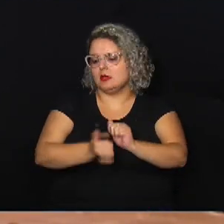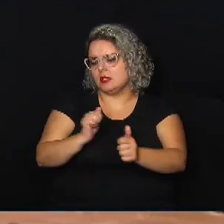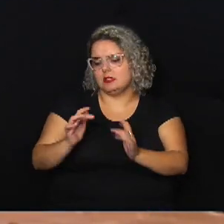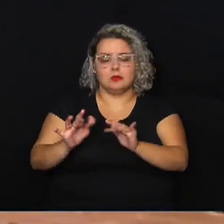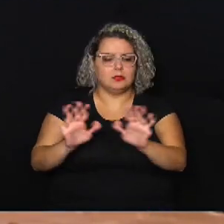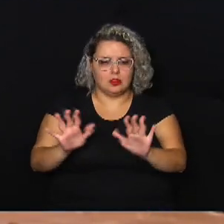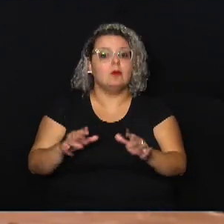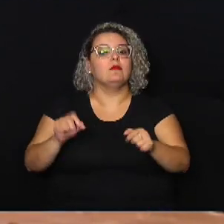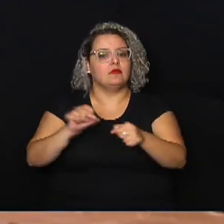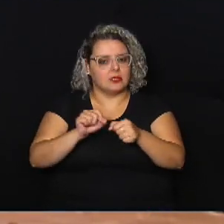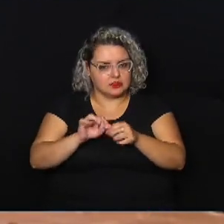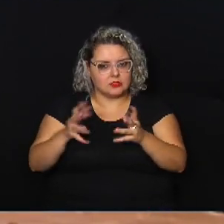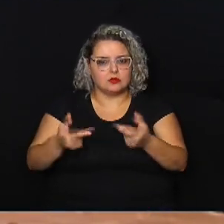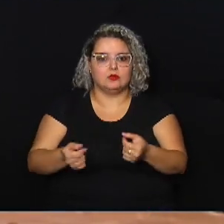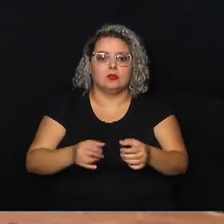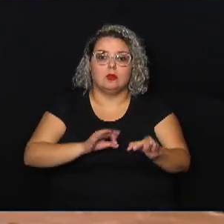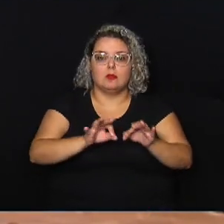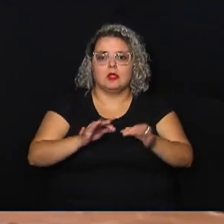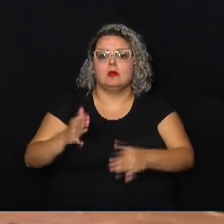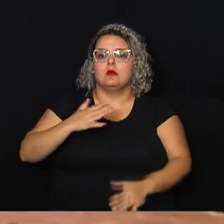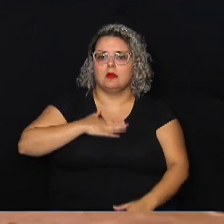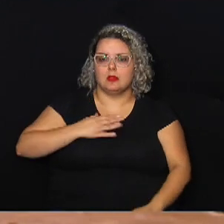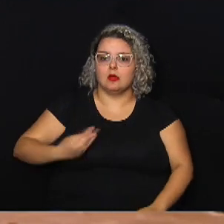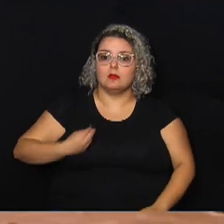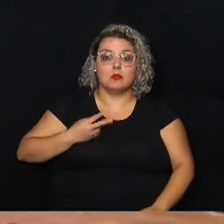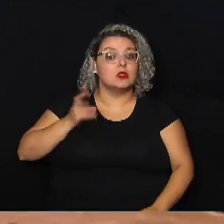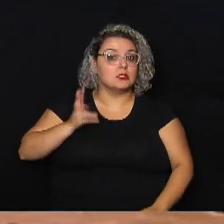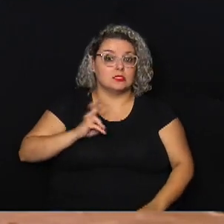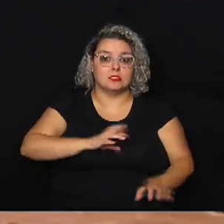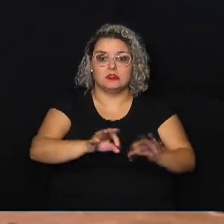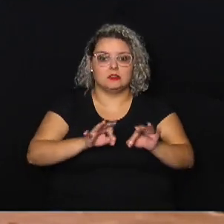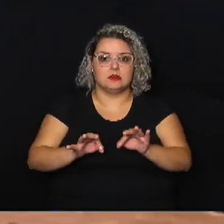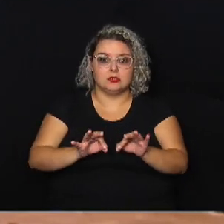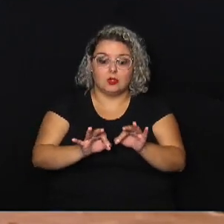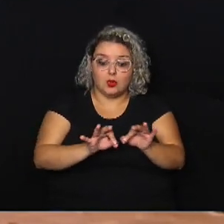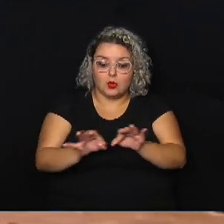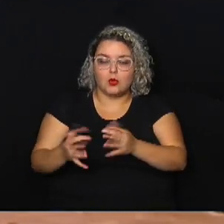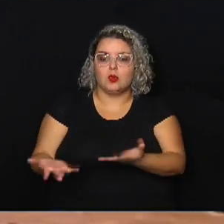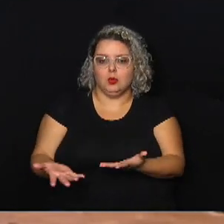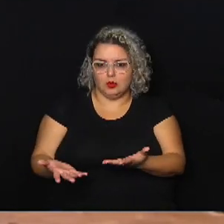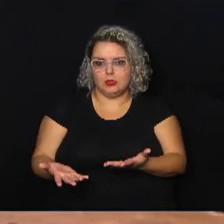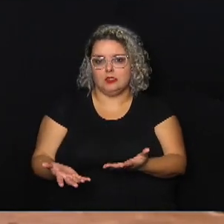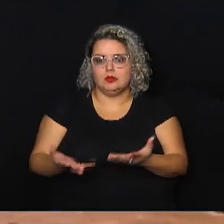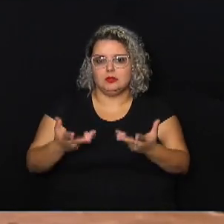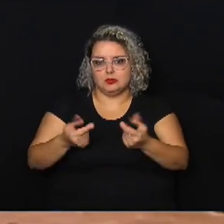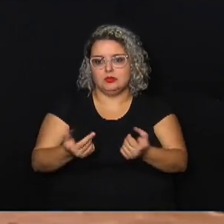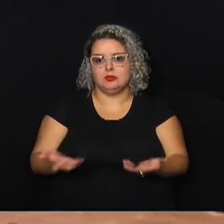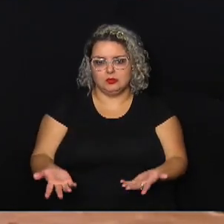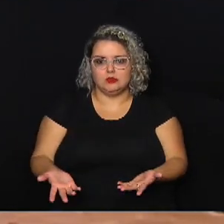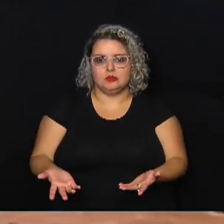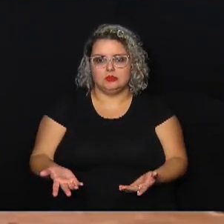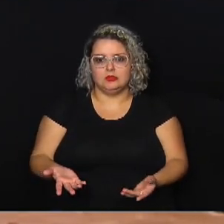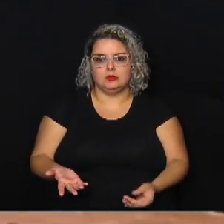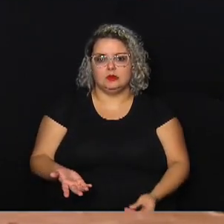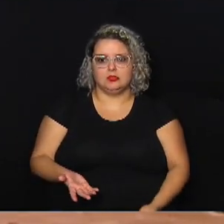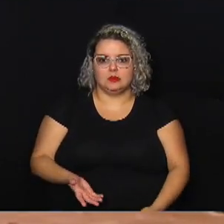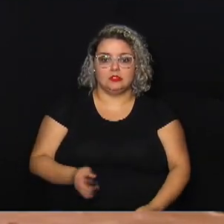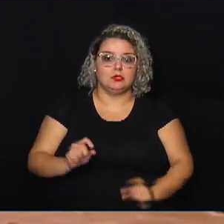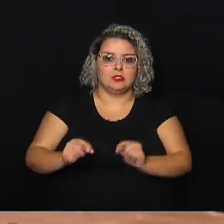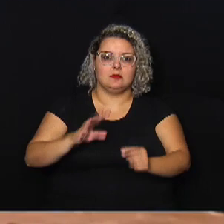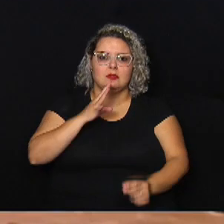Eu planejava muito bem minha vida. Eu sempre fui muito planejado, muito organizadinho, como diz quem me conhece. Você é